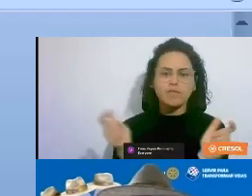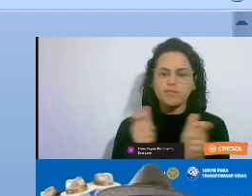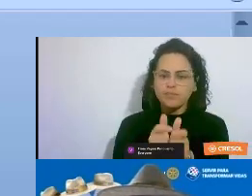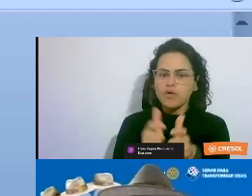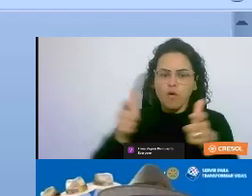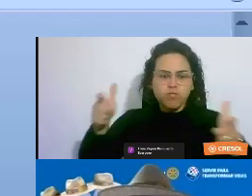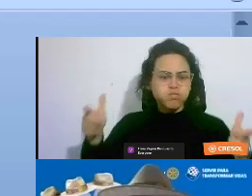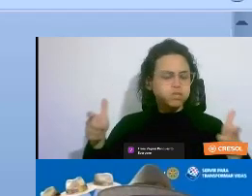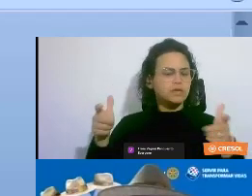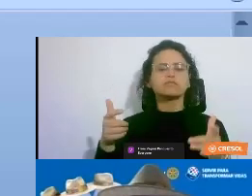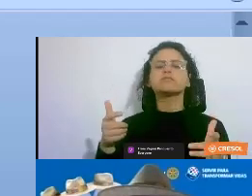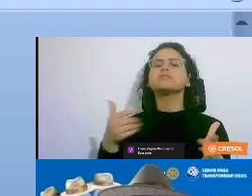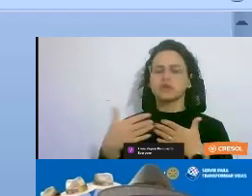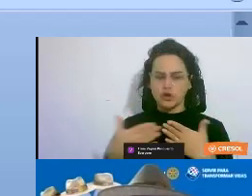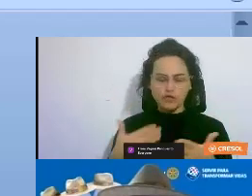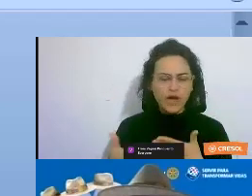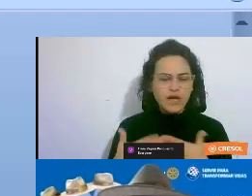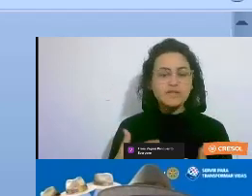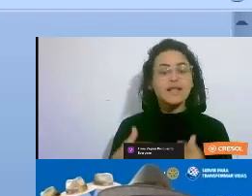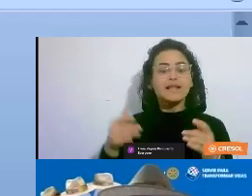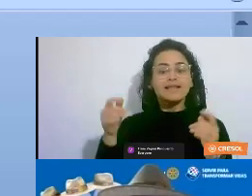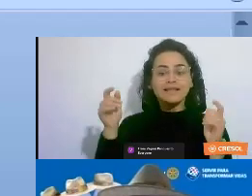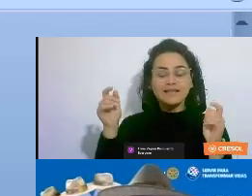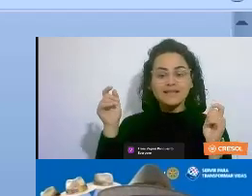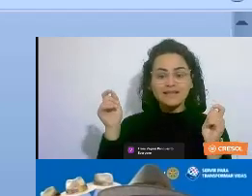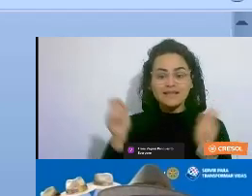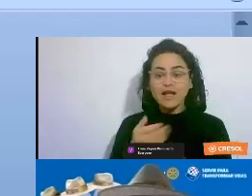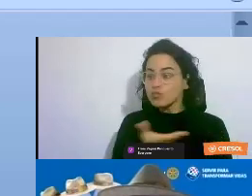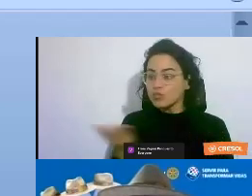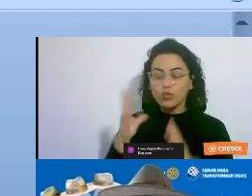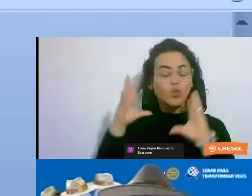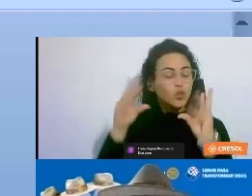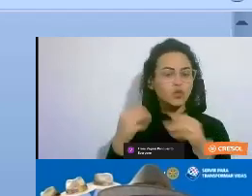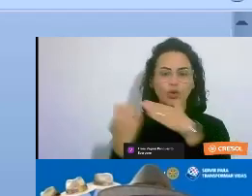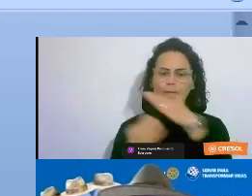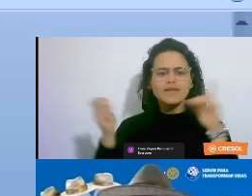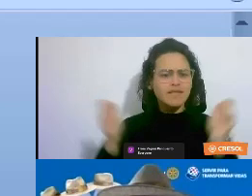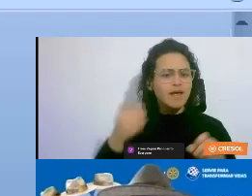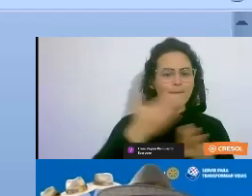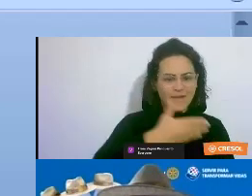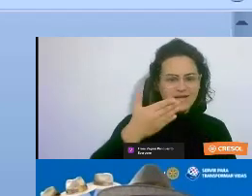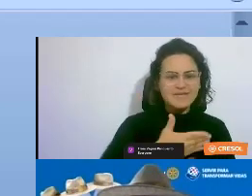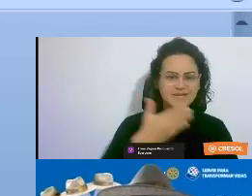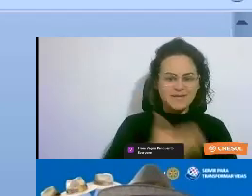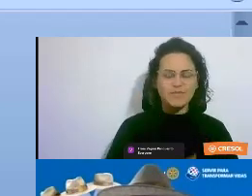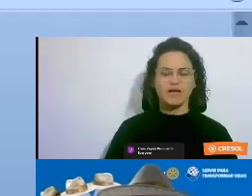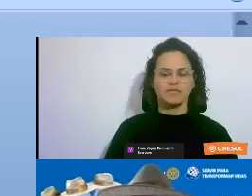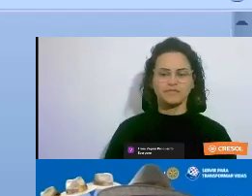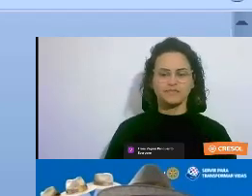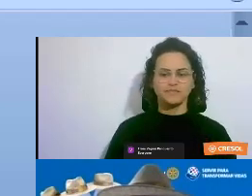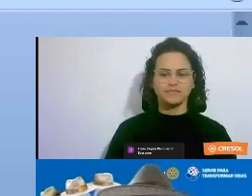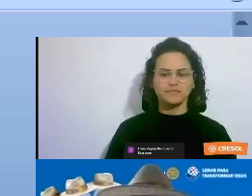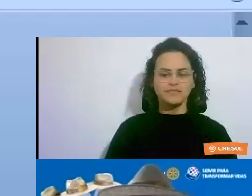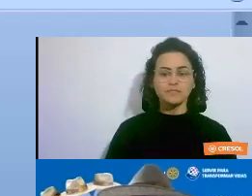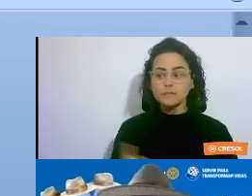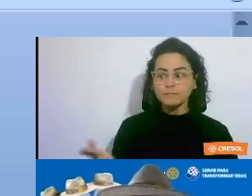microempresa, médio, grande porte, não importa. Isso não importa, todas podem participar. Então, de qualquer dimensão, possa